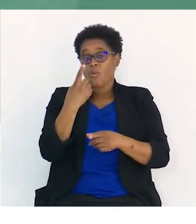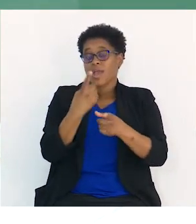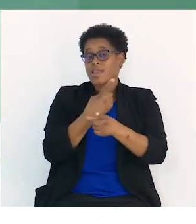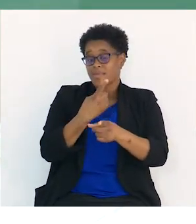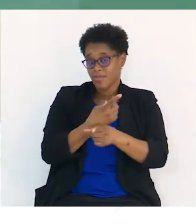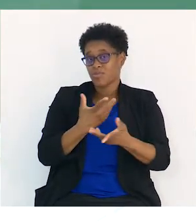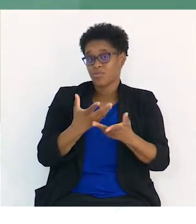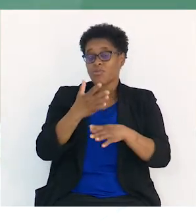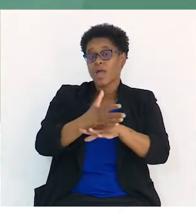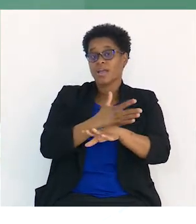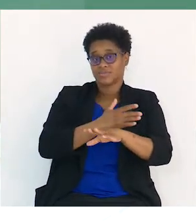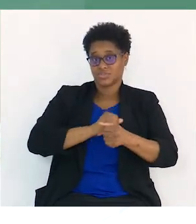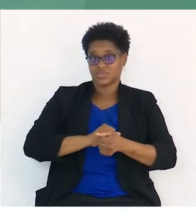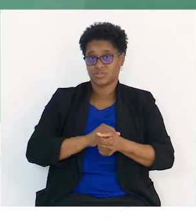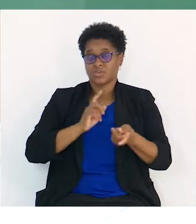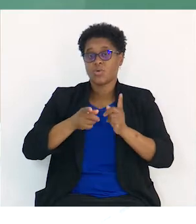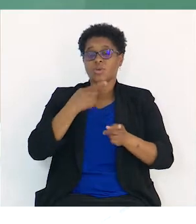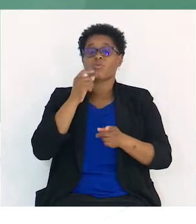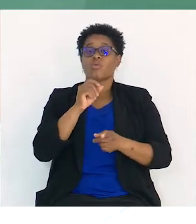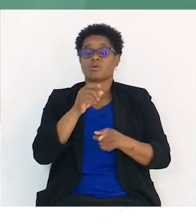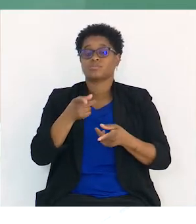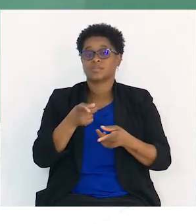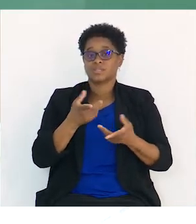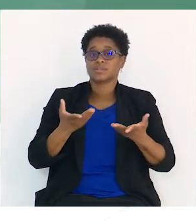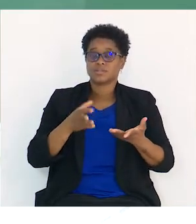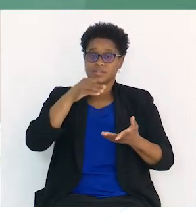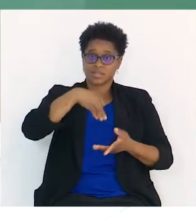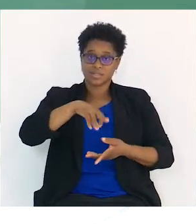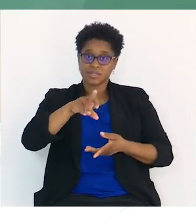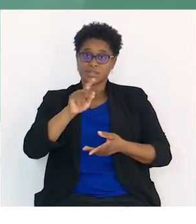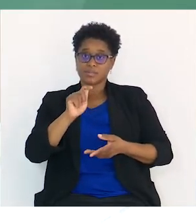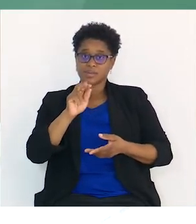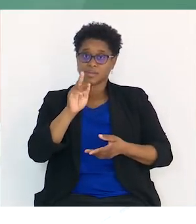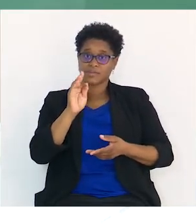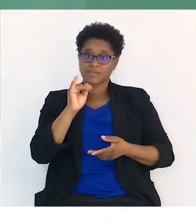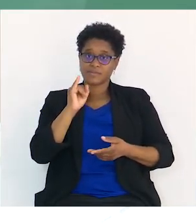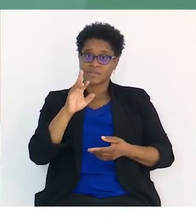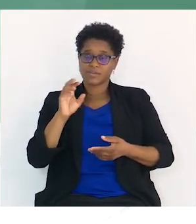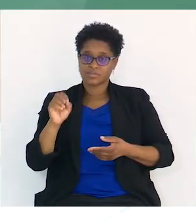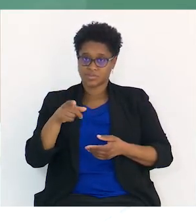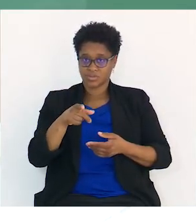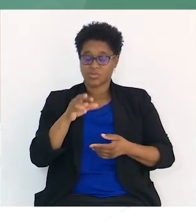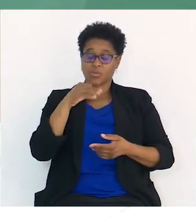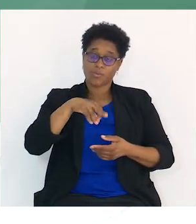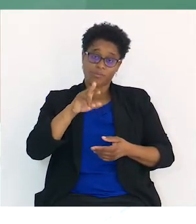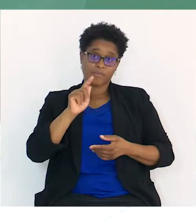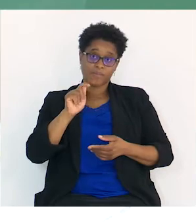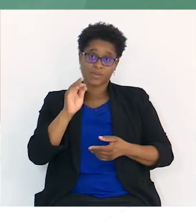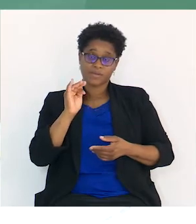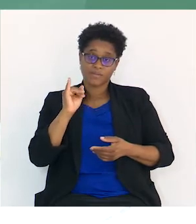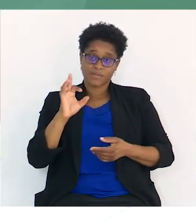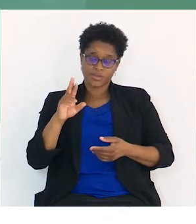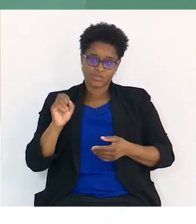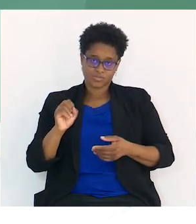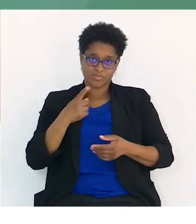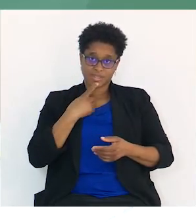elemento antes, que é aquilo que nós chamamos de prefixo. Isto é um prefixo,